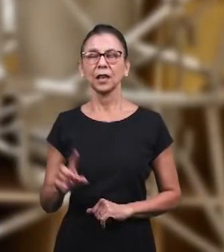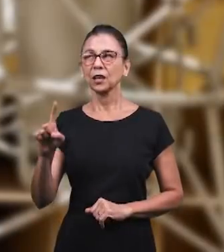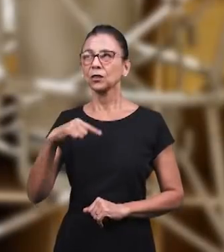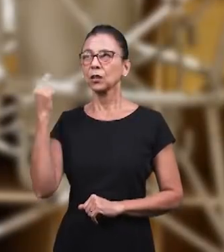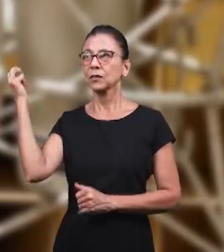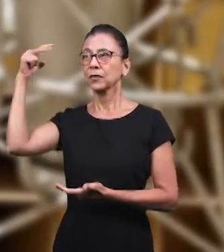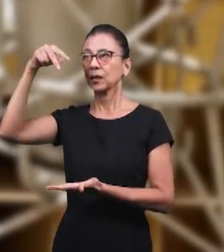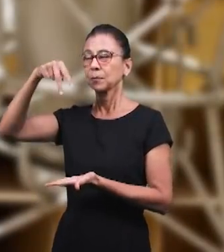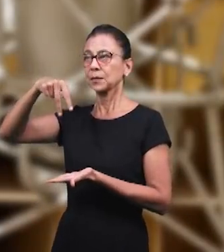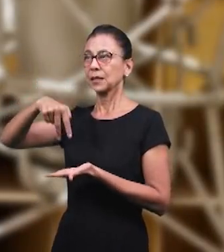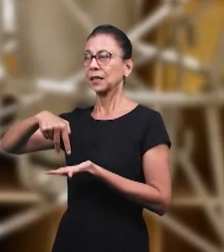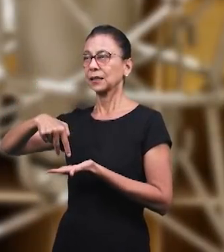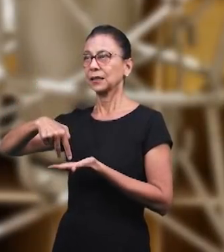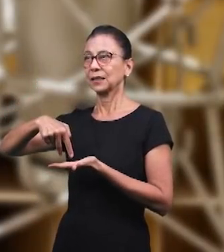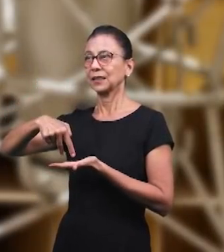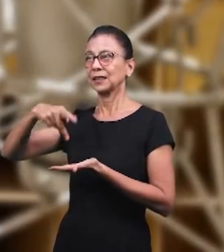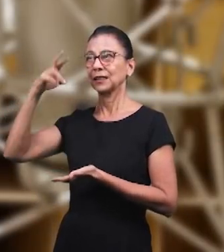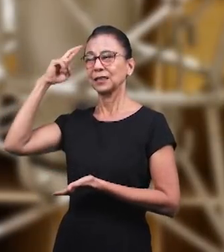Estamos aqui, ó